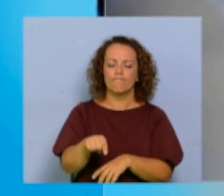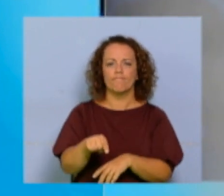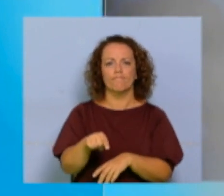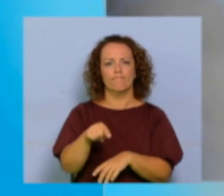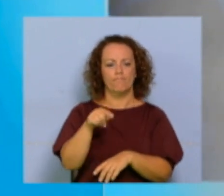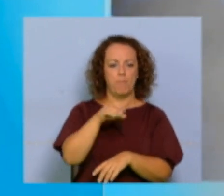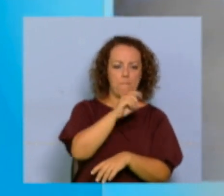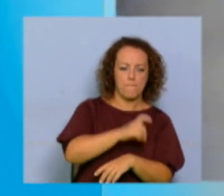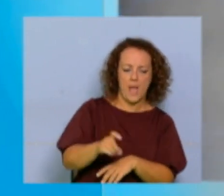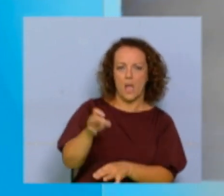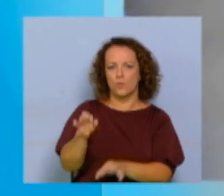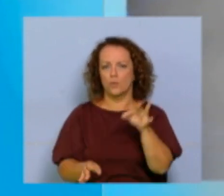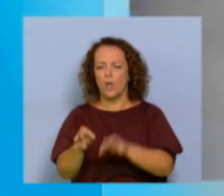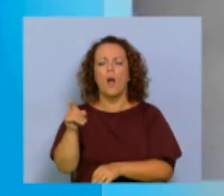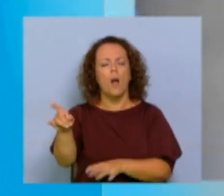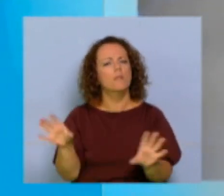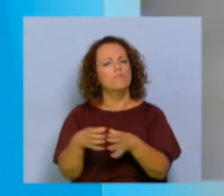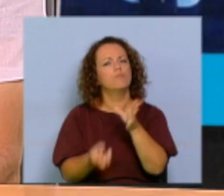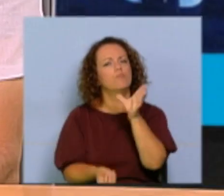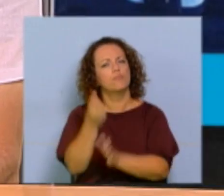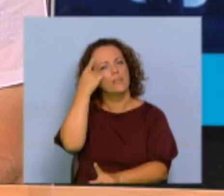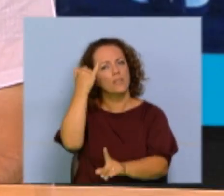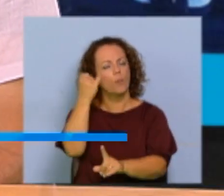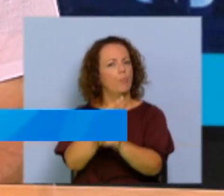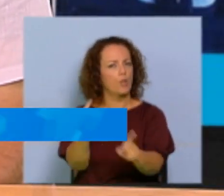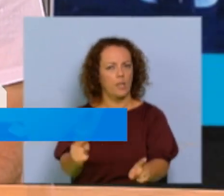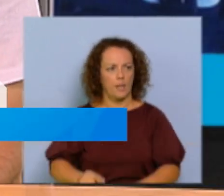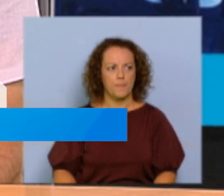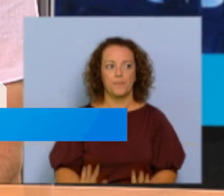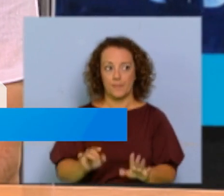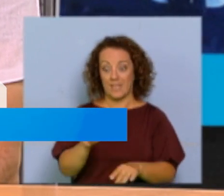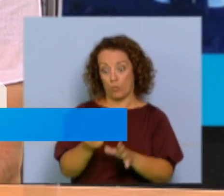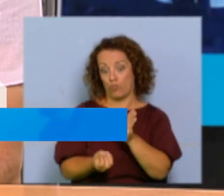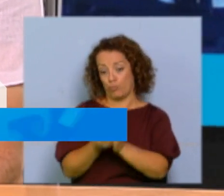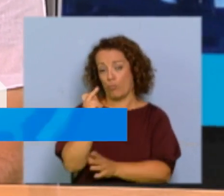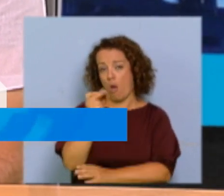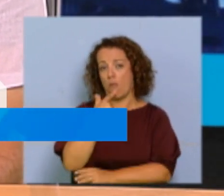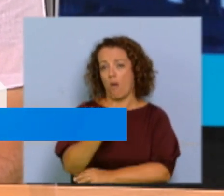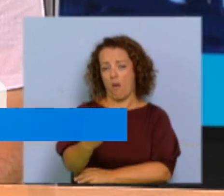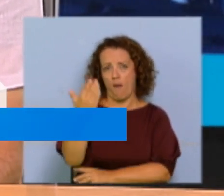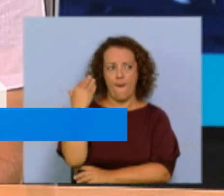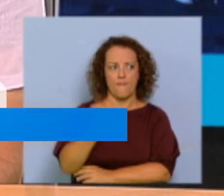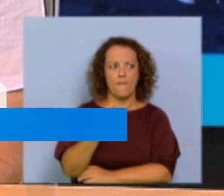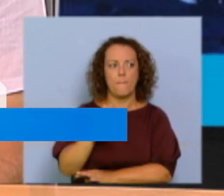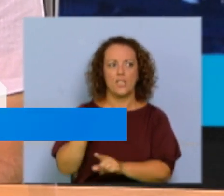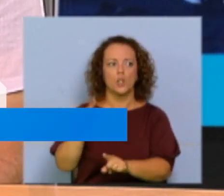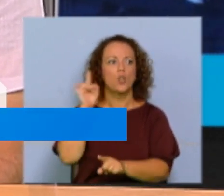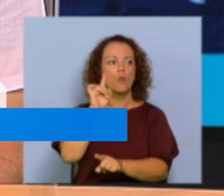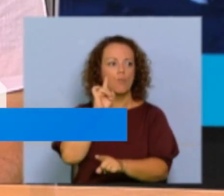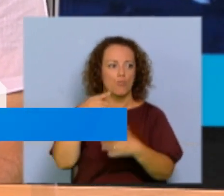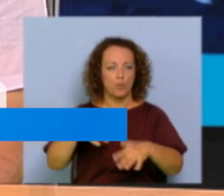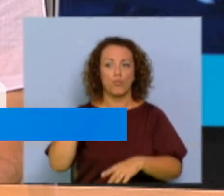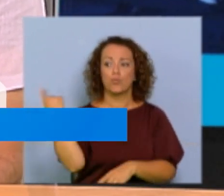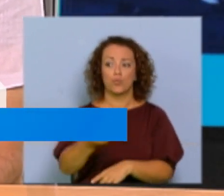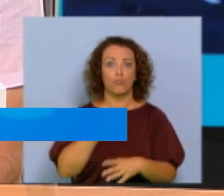que a congregação decidiu criar este organismo? Bom, este organismo já tem alguns anos e é muito importante porque nós somos